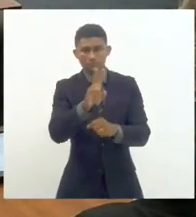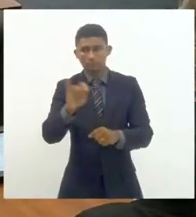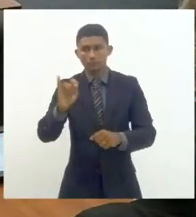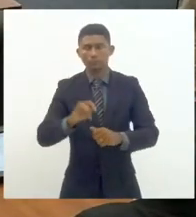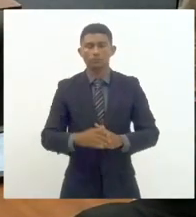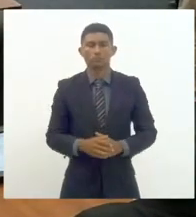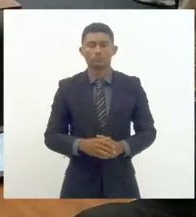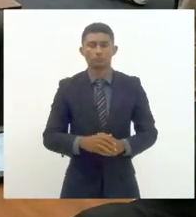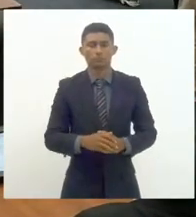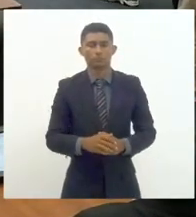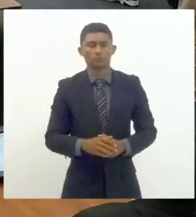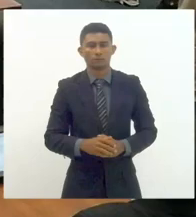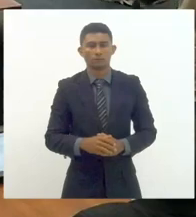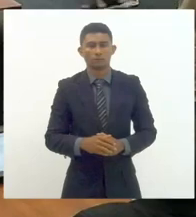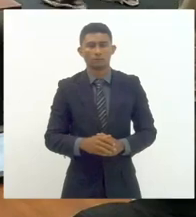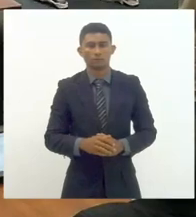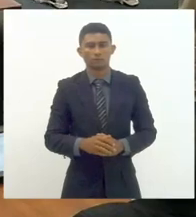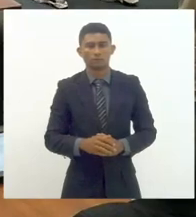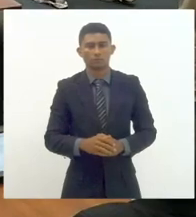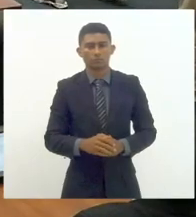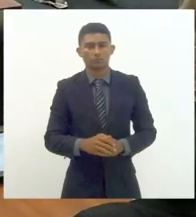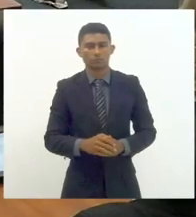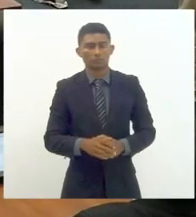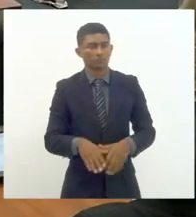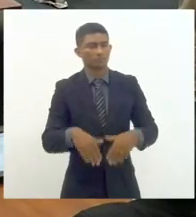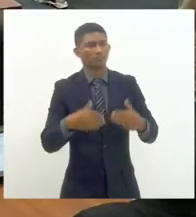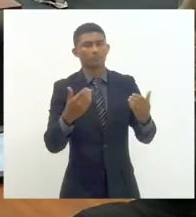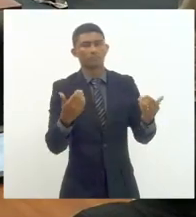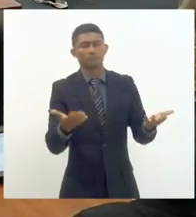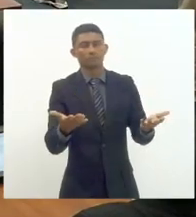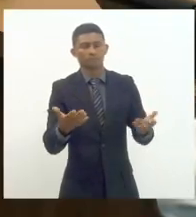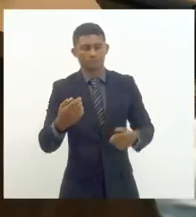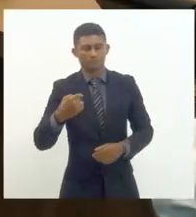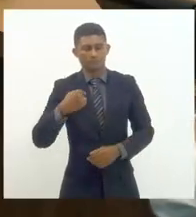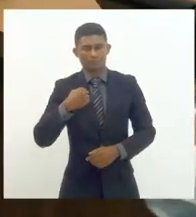Senhor presidente. Se não tirar, vai pedir?